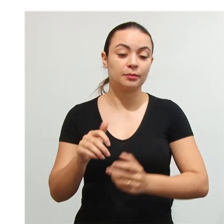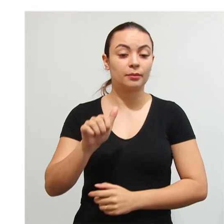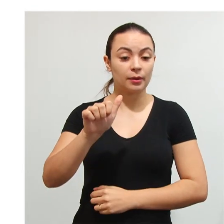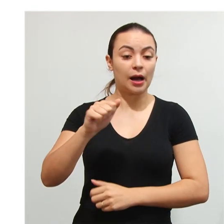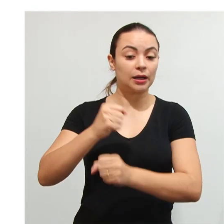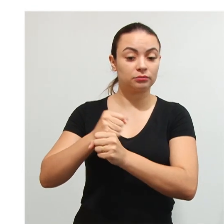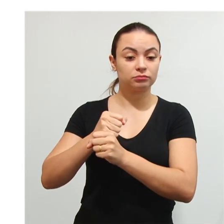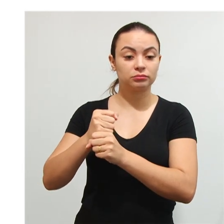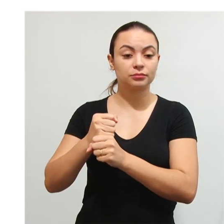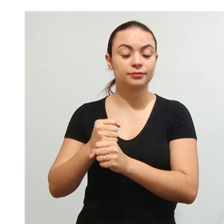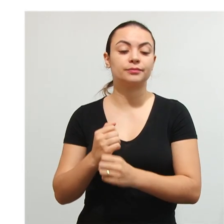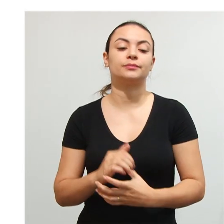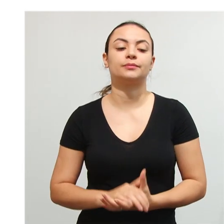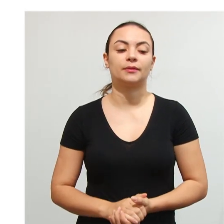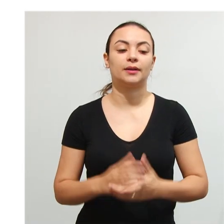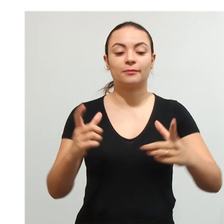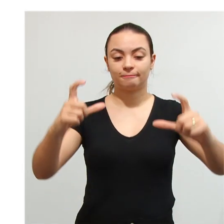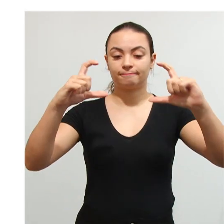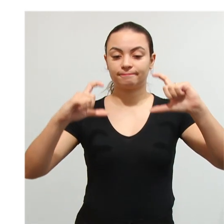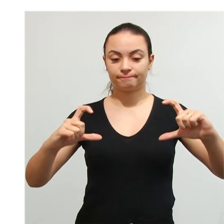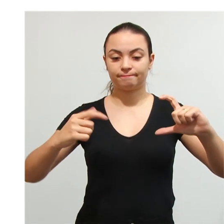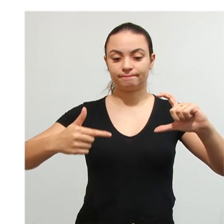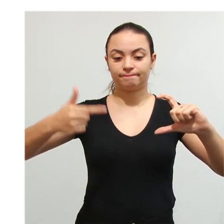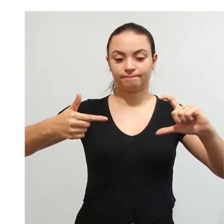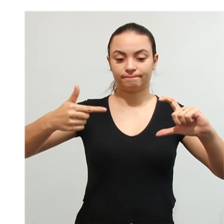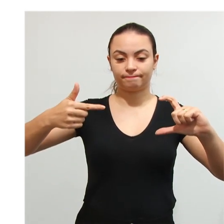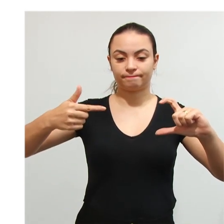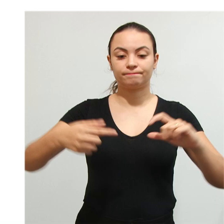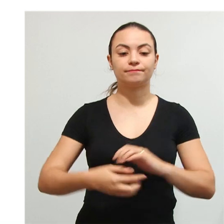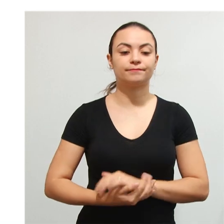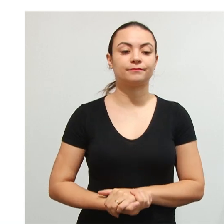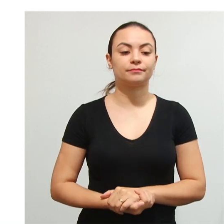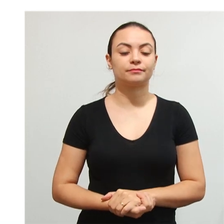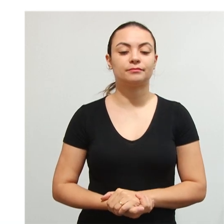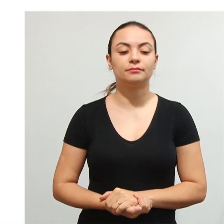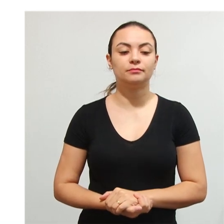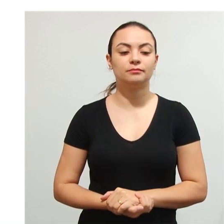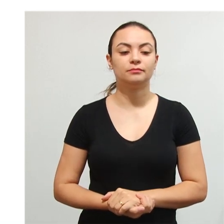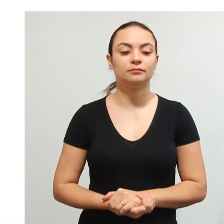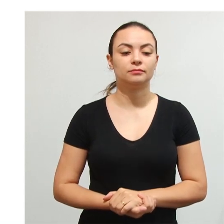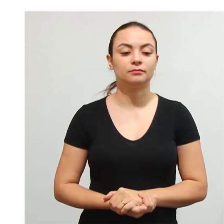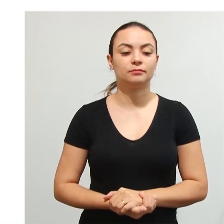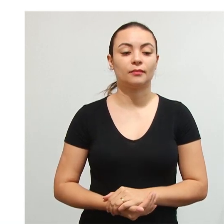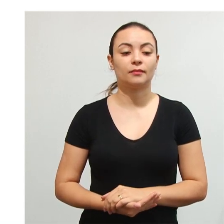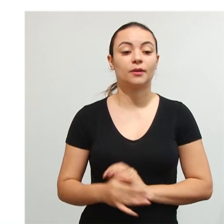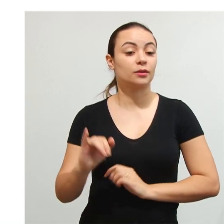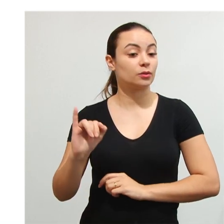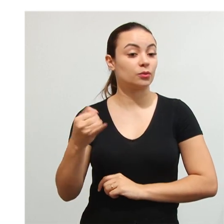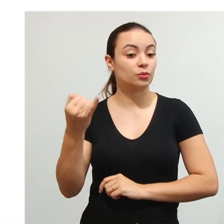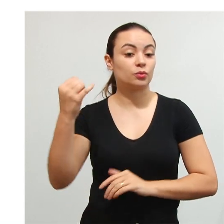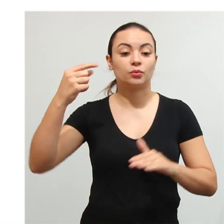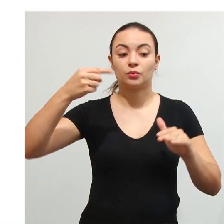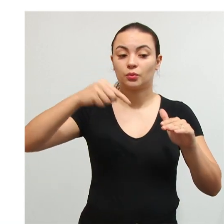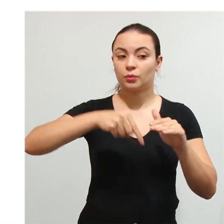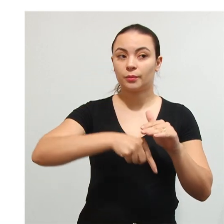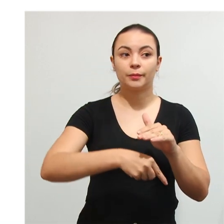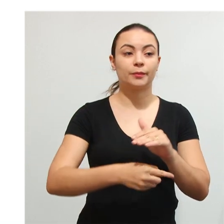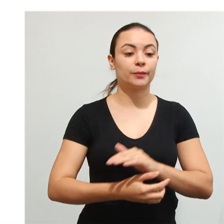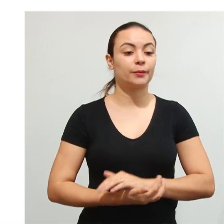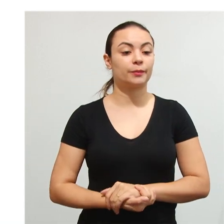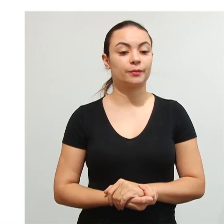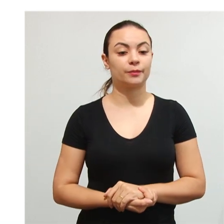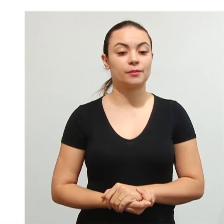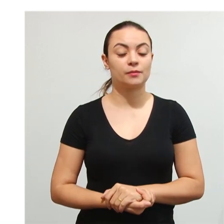para a gente achar a taxa mensal já que eu estou falando de juros compostos por isso que eu tô usando